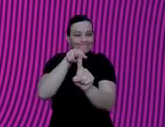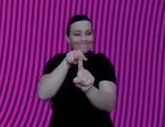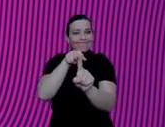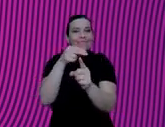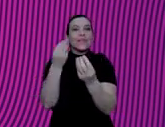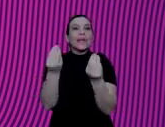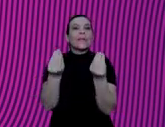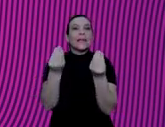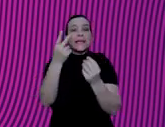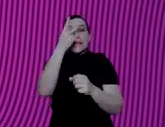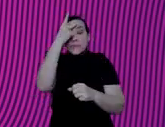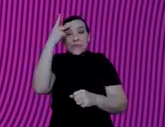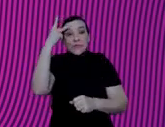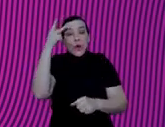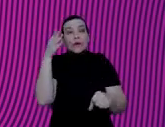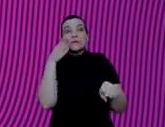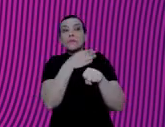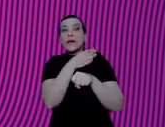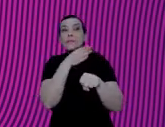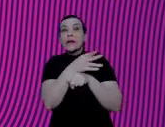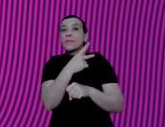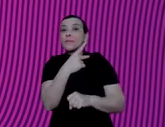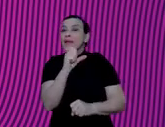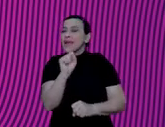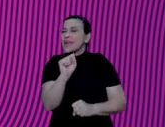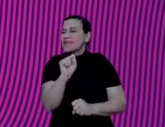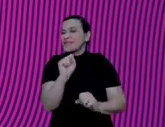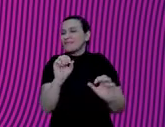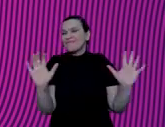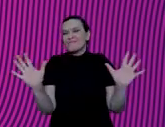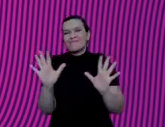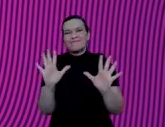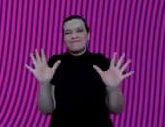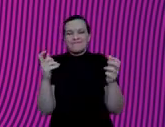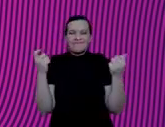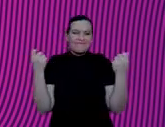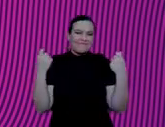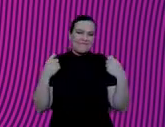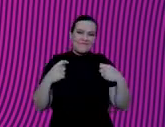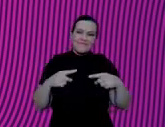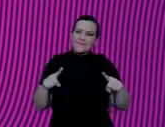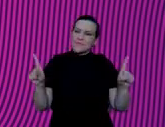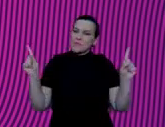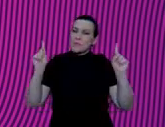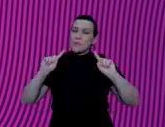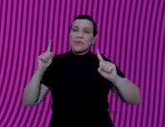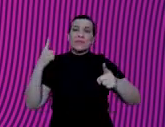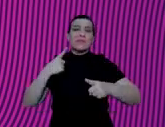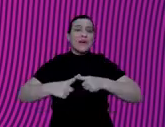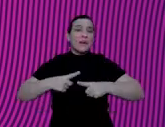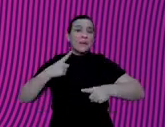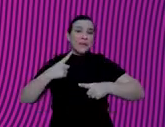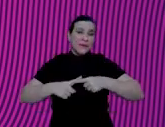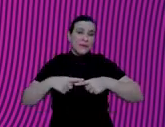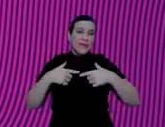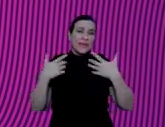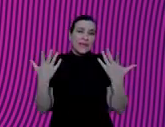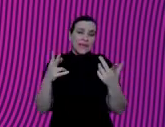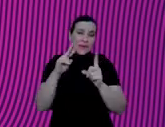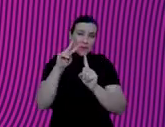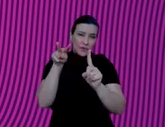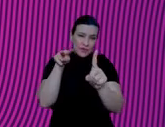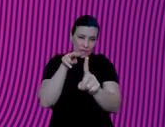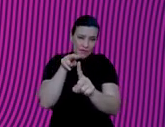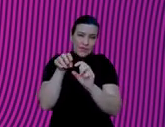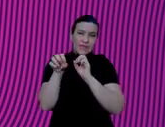bem apontaram, é o problema, né? Porque aí fica mais, claro que há o que fazer do ponto de vista de educação médica, né? Mas o nosso